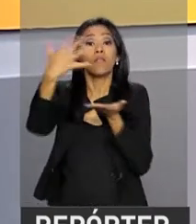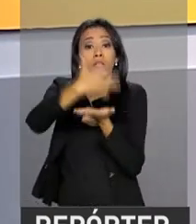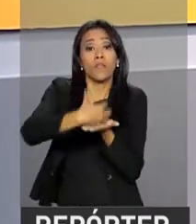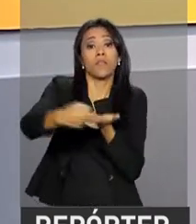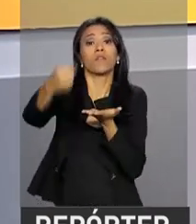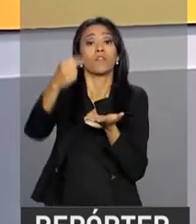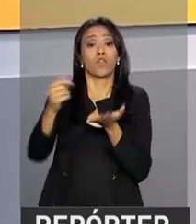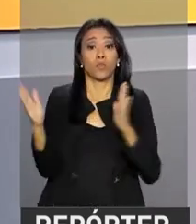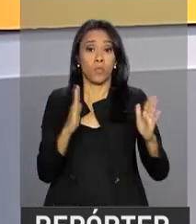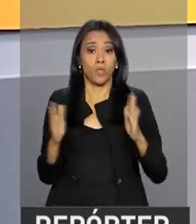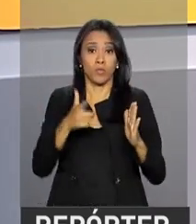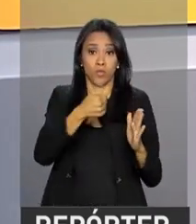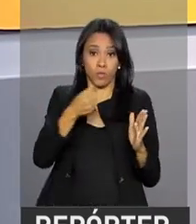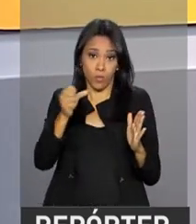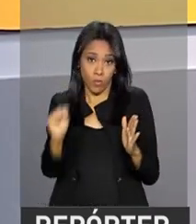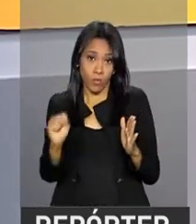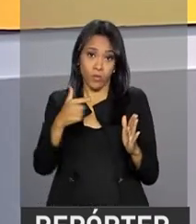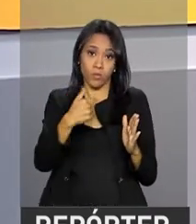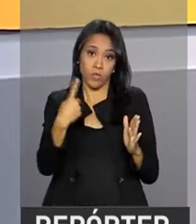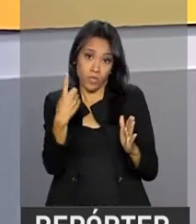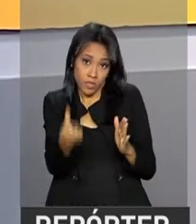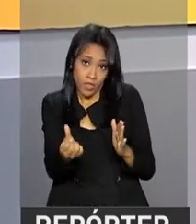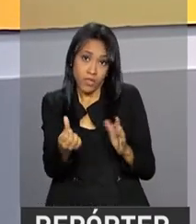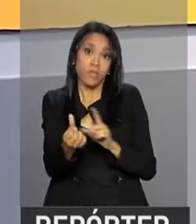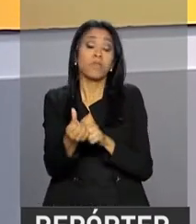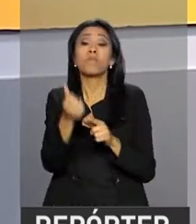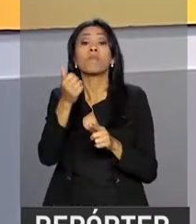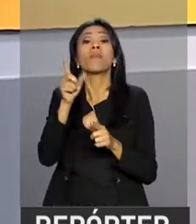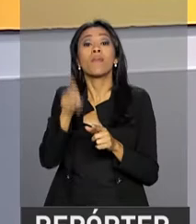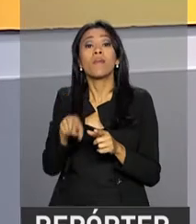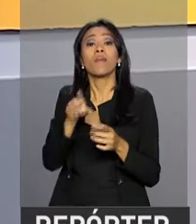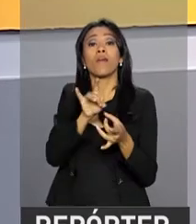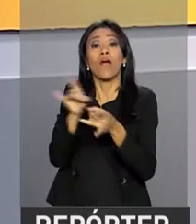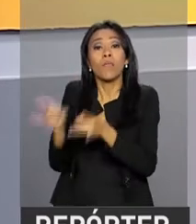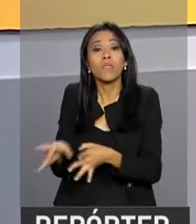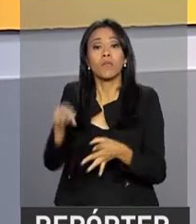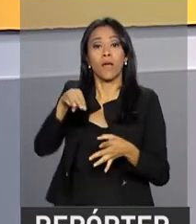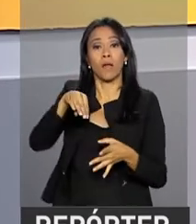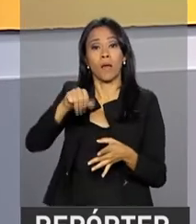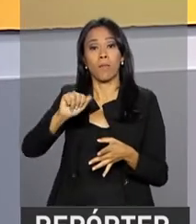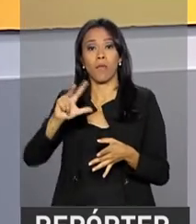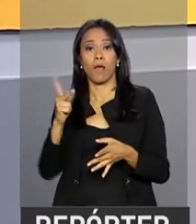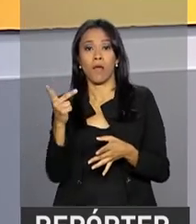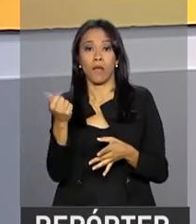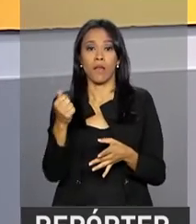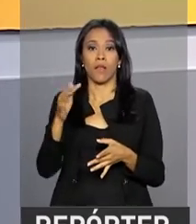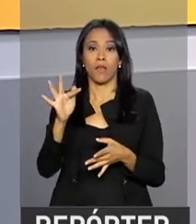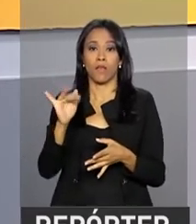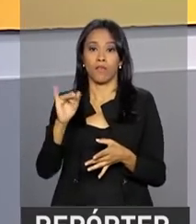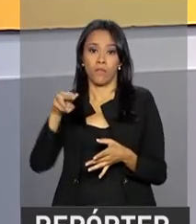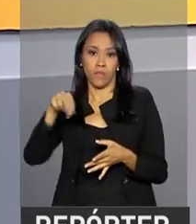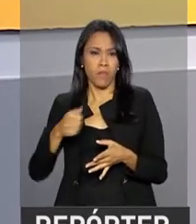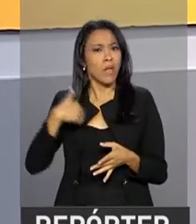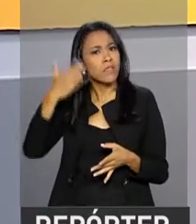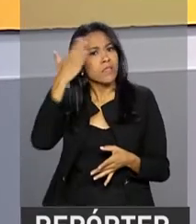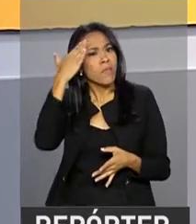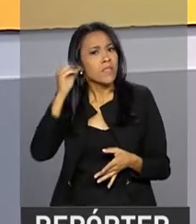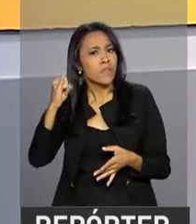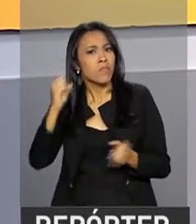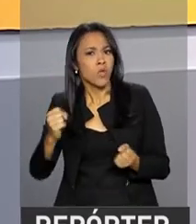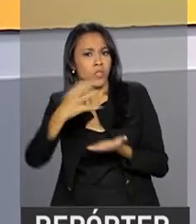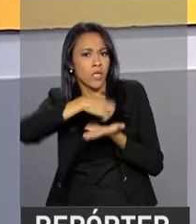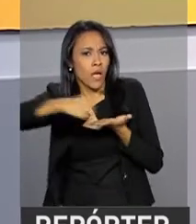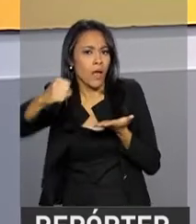exercícios de 2008 e 2017 6 que deixarão a malha fina para saber se teve a declaração liberada o contribuinte deve